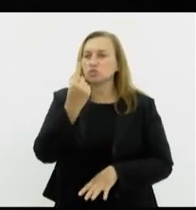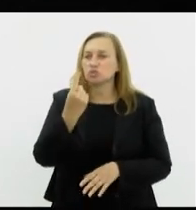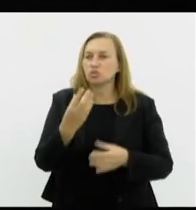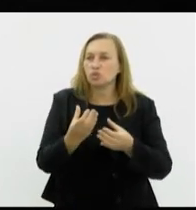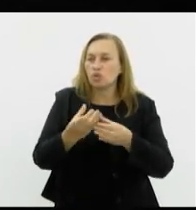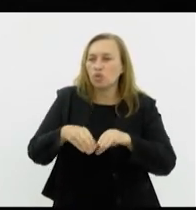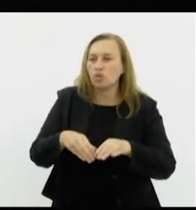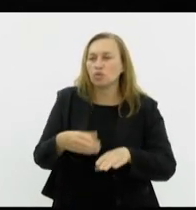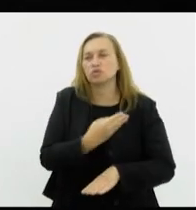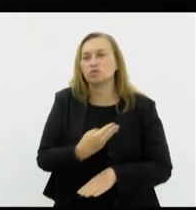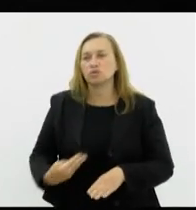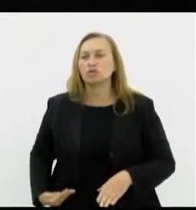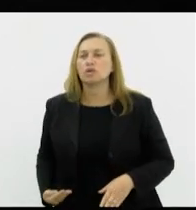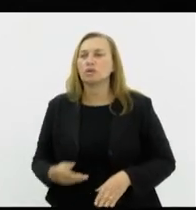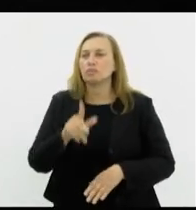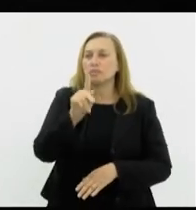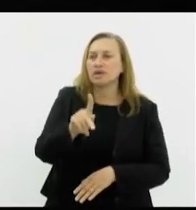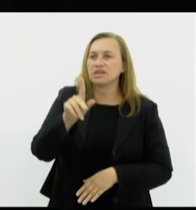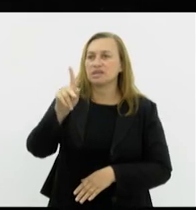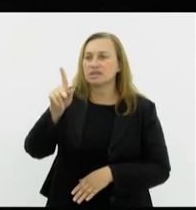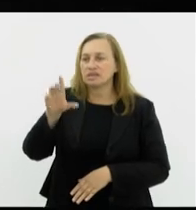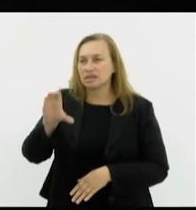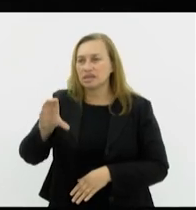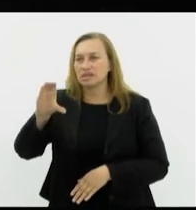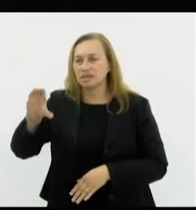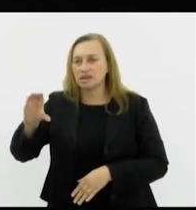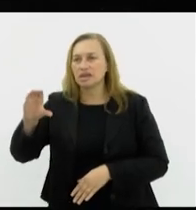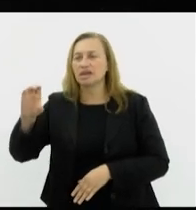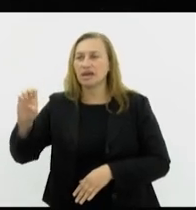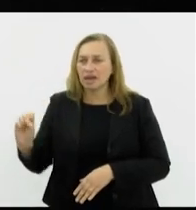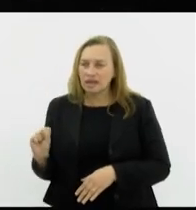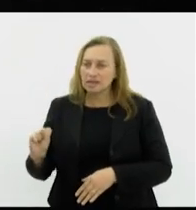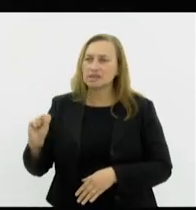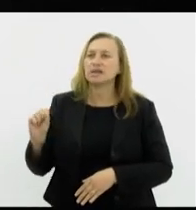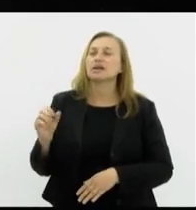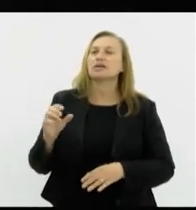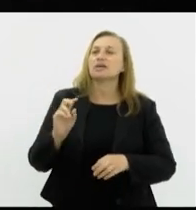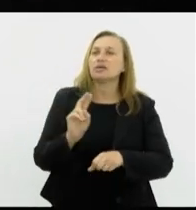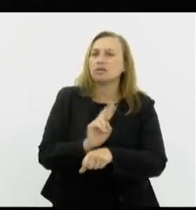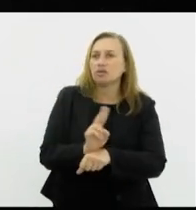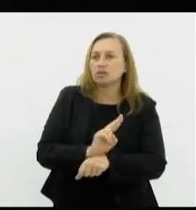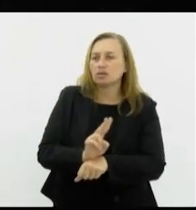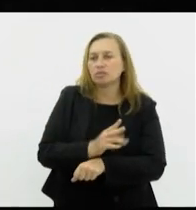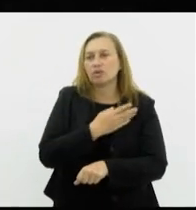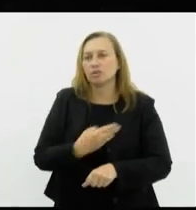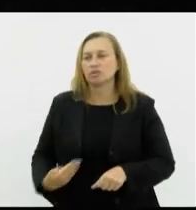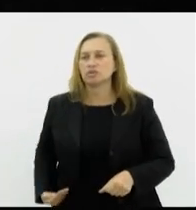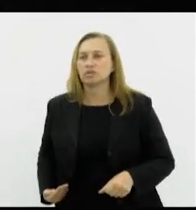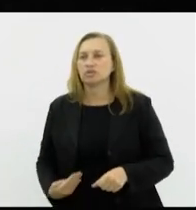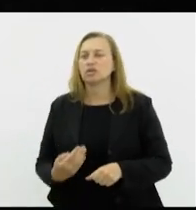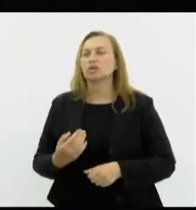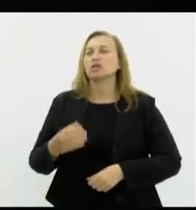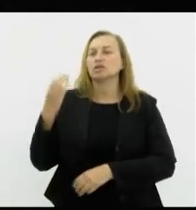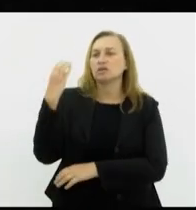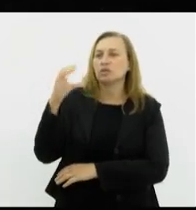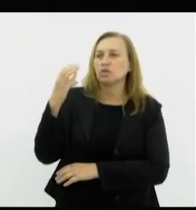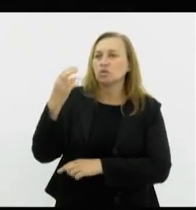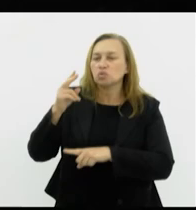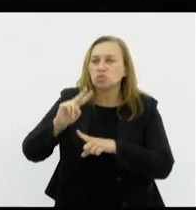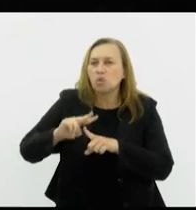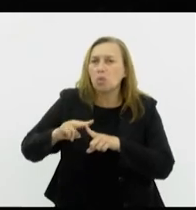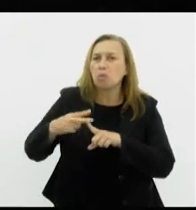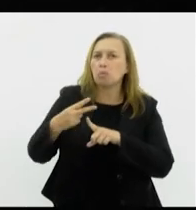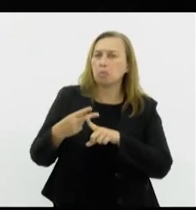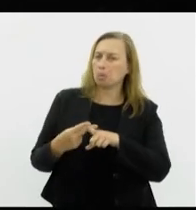público IPCCS para a Guarda Municipal de Niterói. Mais do que dobrou, talvez tenha